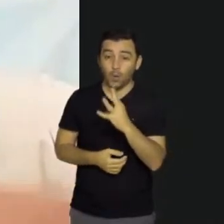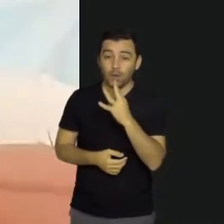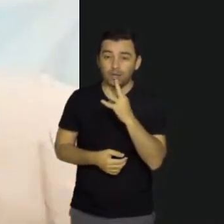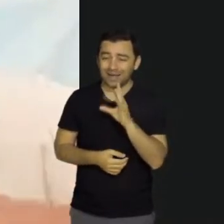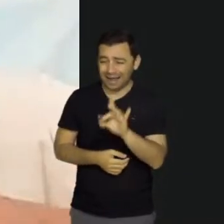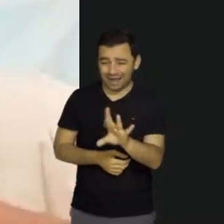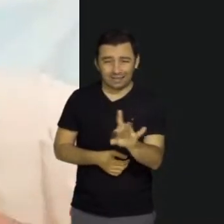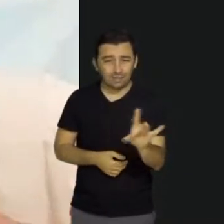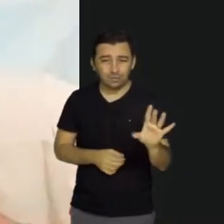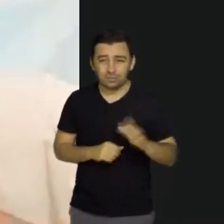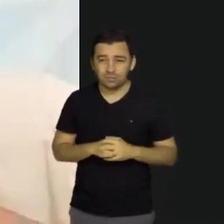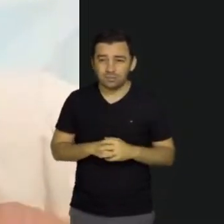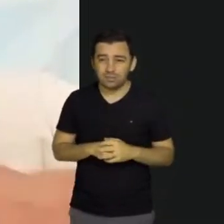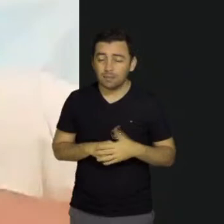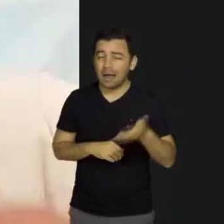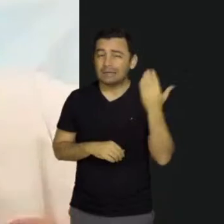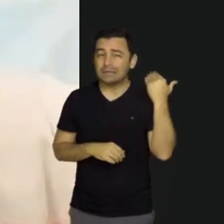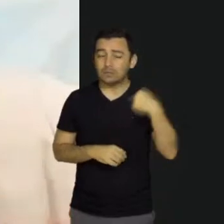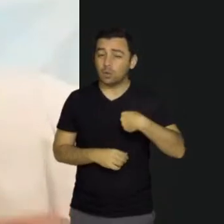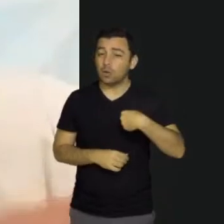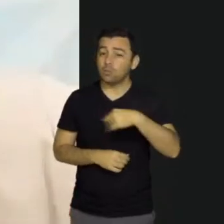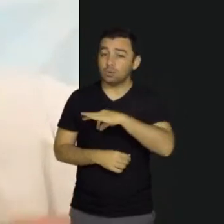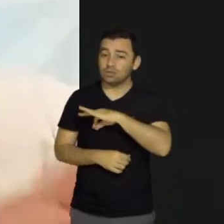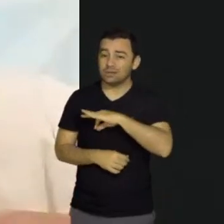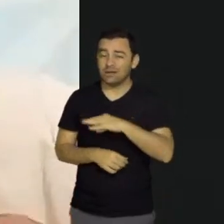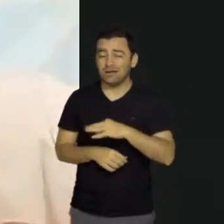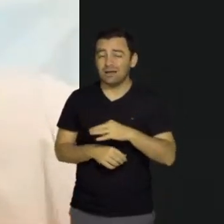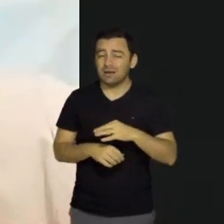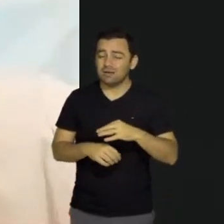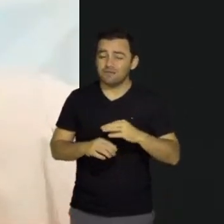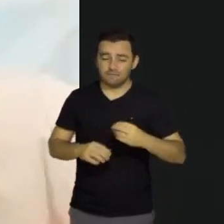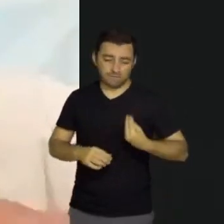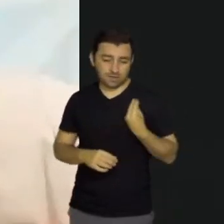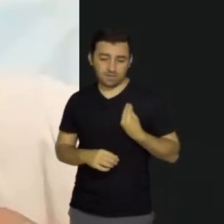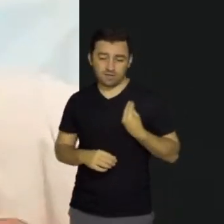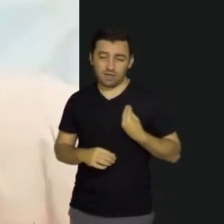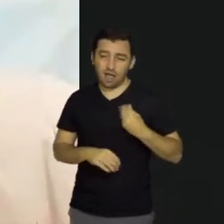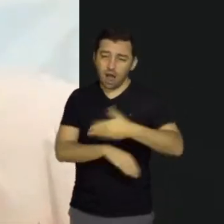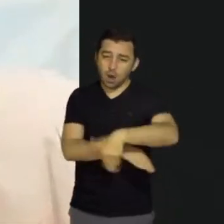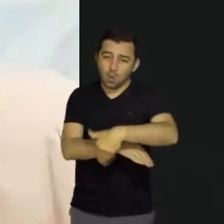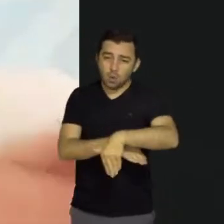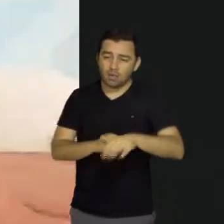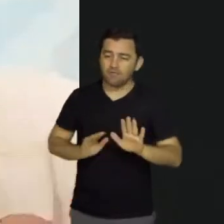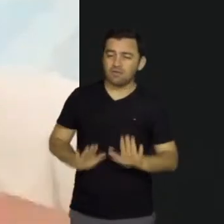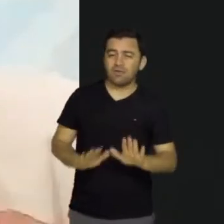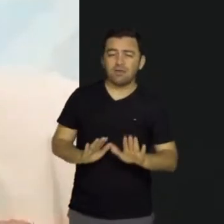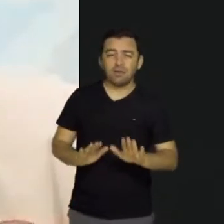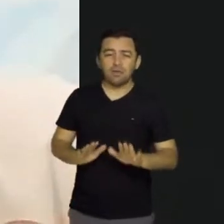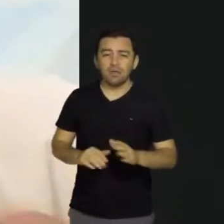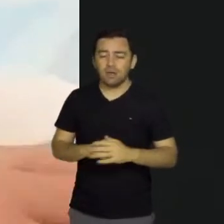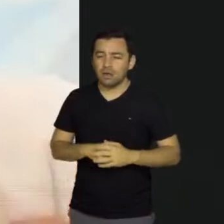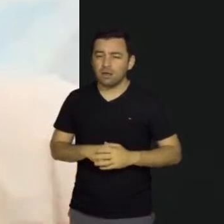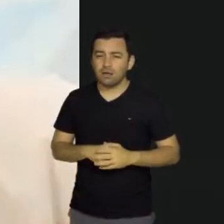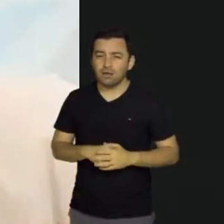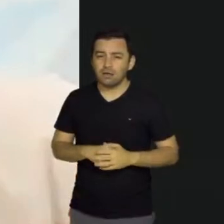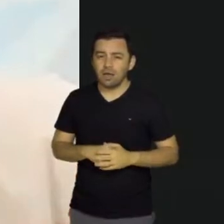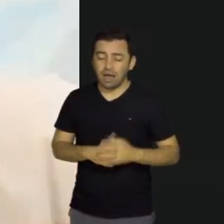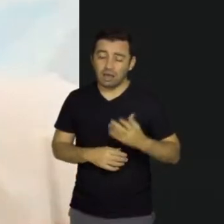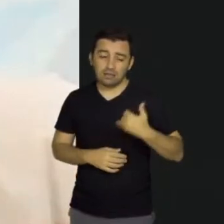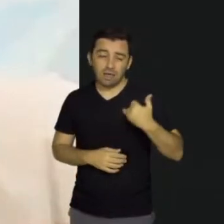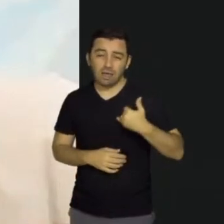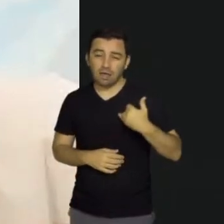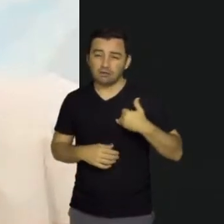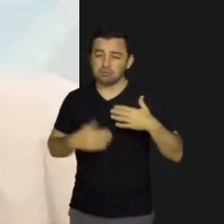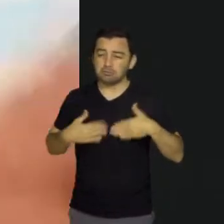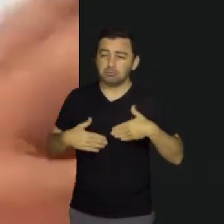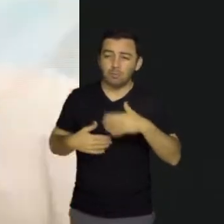ali, desde o meu tempo de polícia, que já moram na rua há 10, 15 anos e fazem disso uma prática, vivem da caridade e vivem da boa